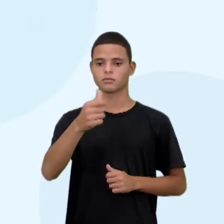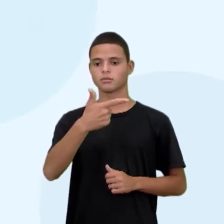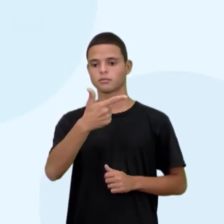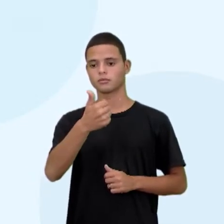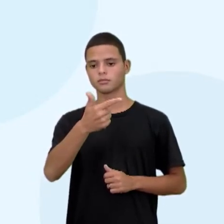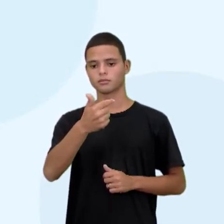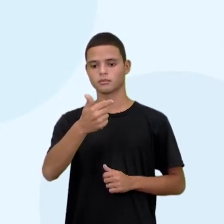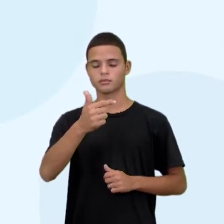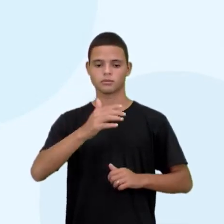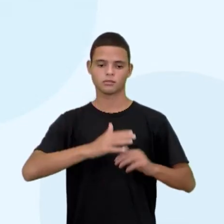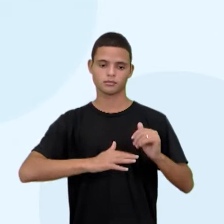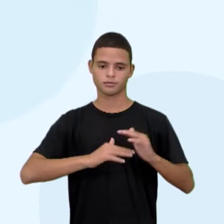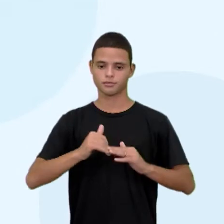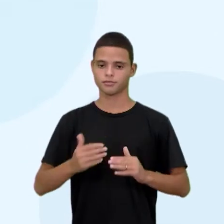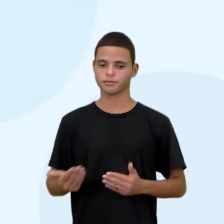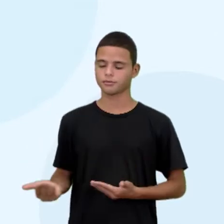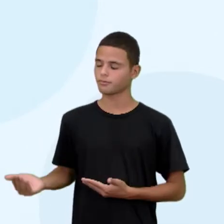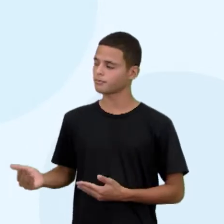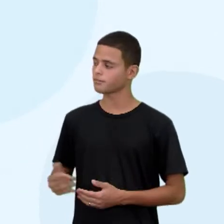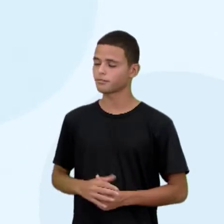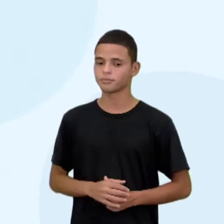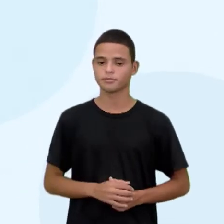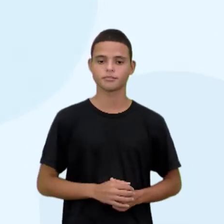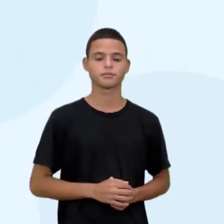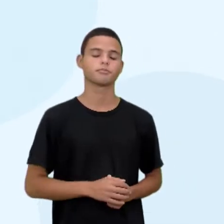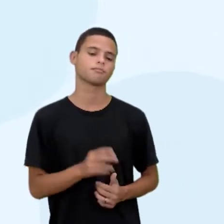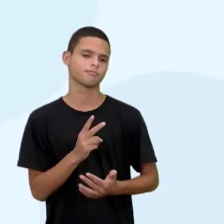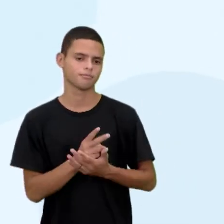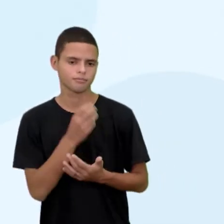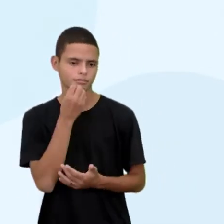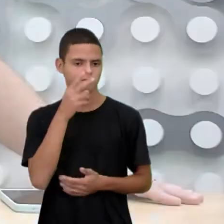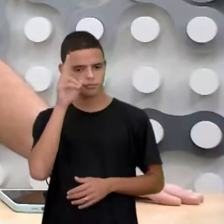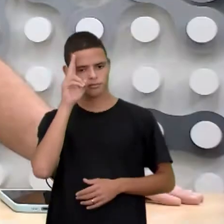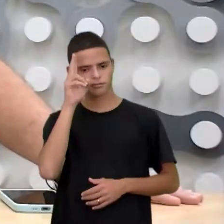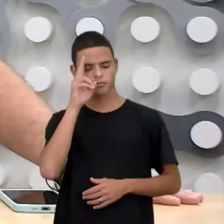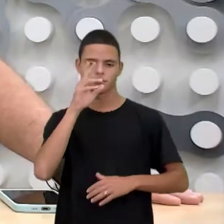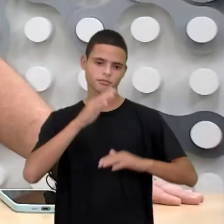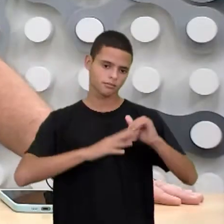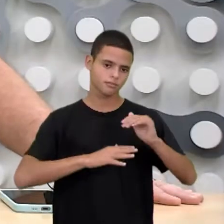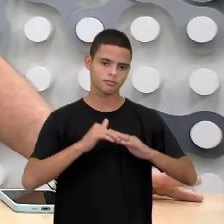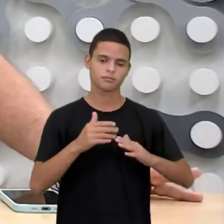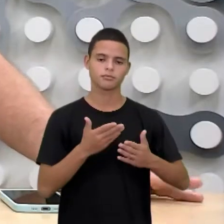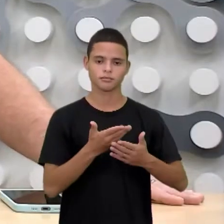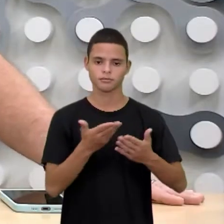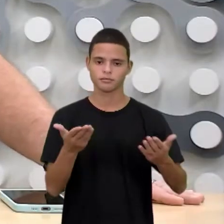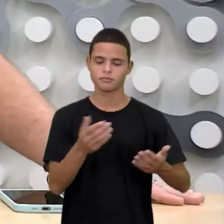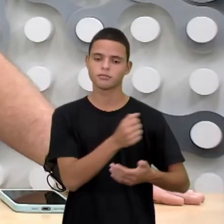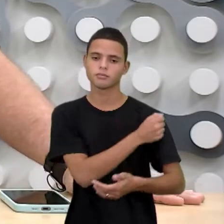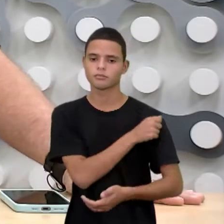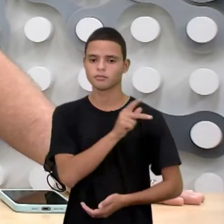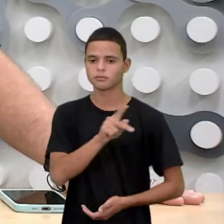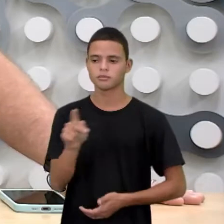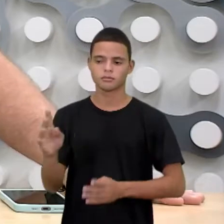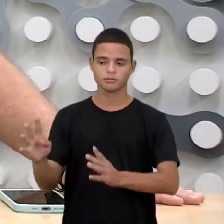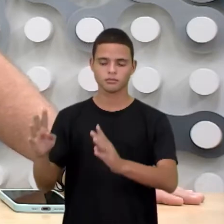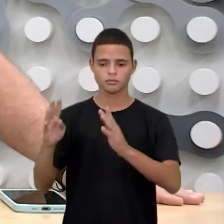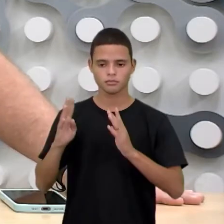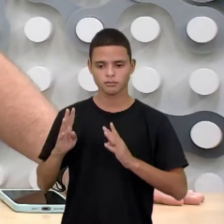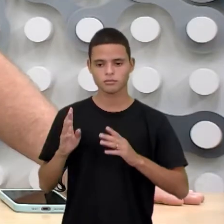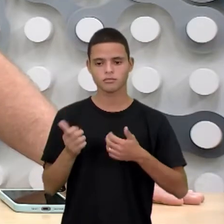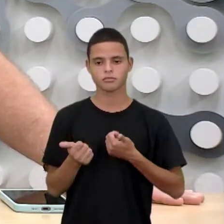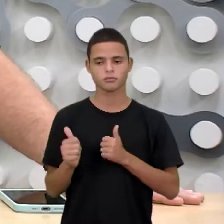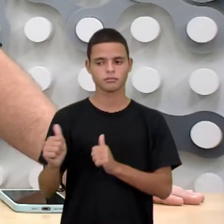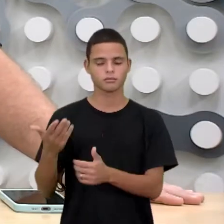e habilidade 12. Né? Eu sempre lembro aí a vocês, alunos, professores e a todos aí que acompanham as